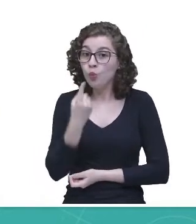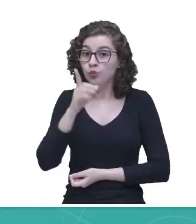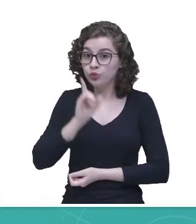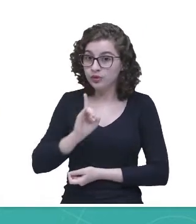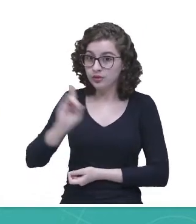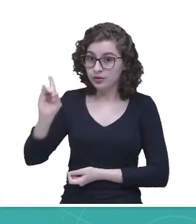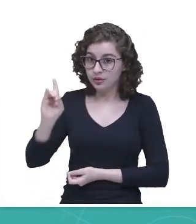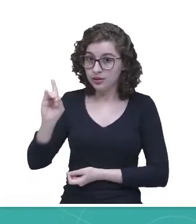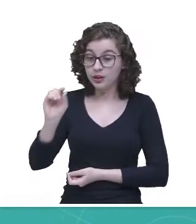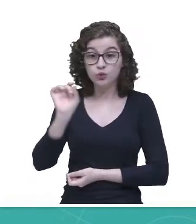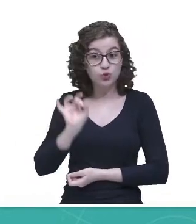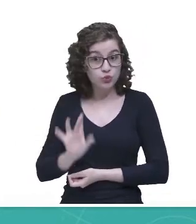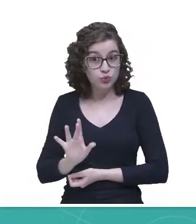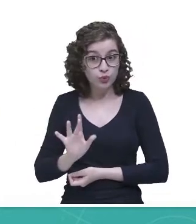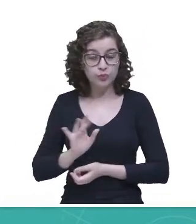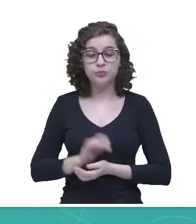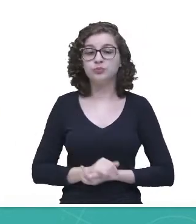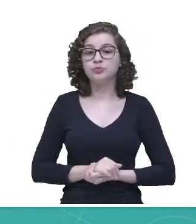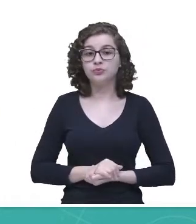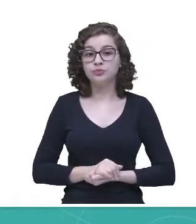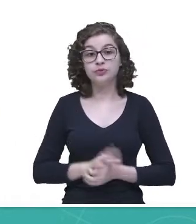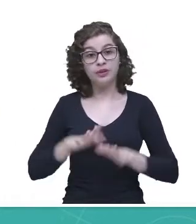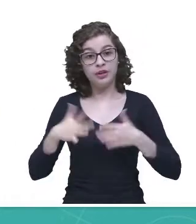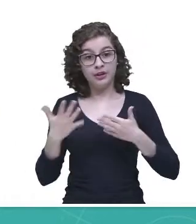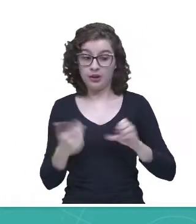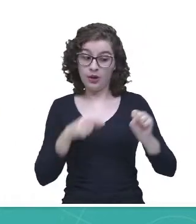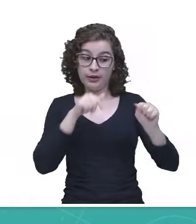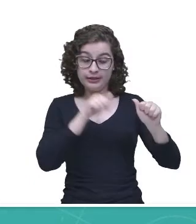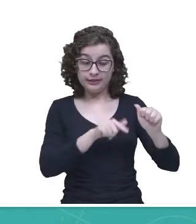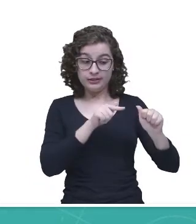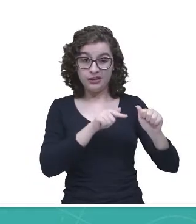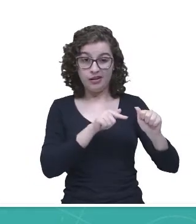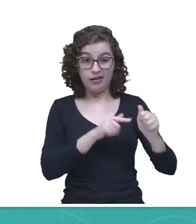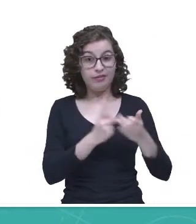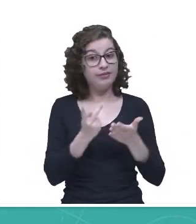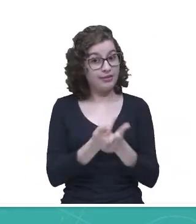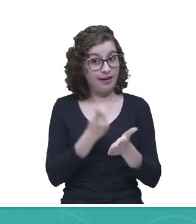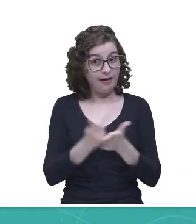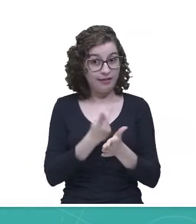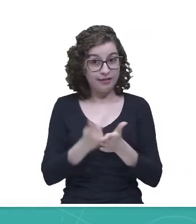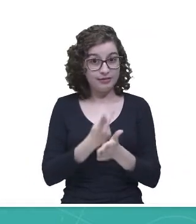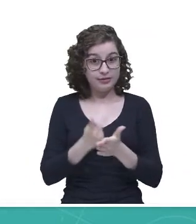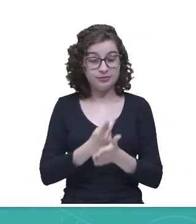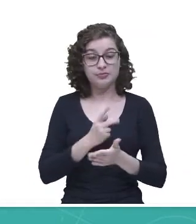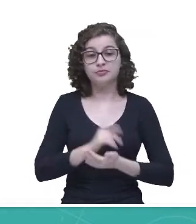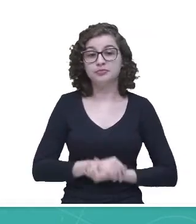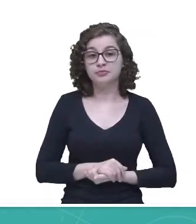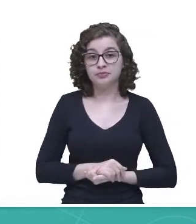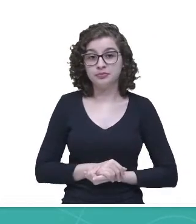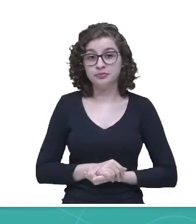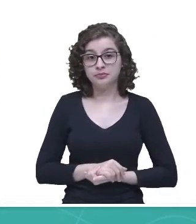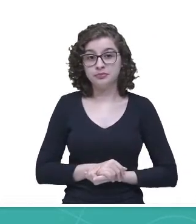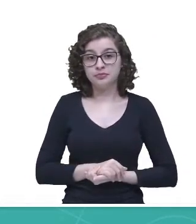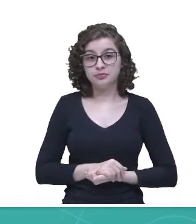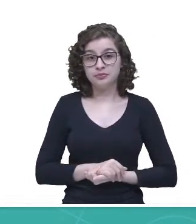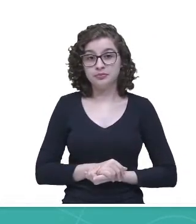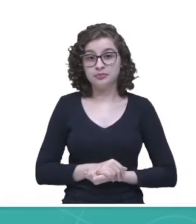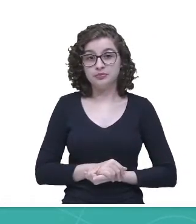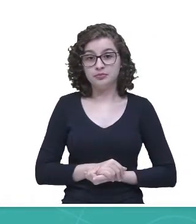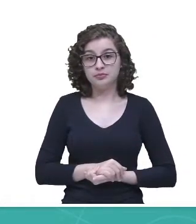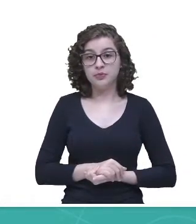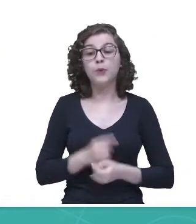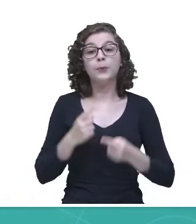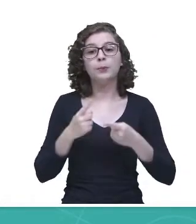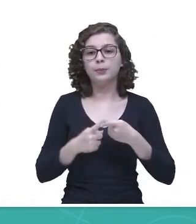monoteístas. Então, esta questão aí, acompanhe comigo, não pode ser. Por